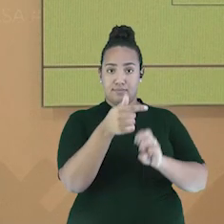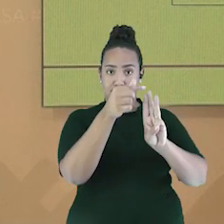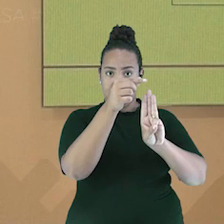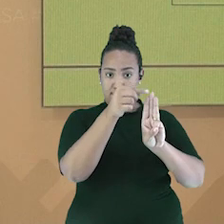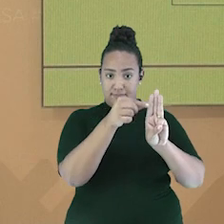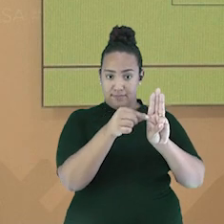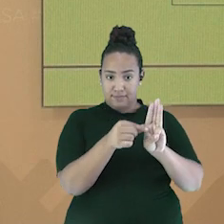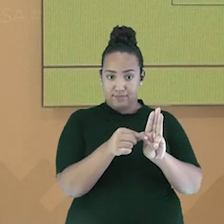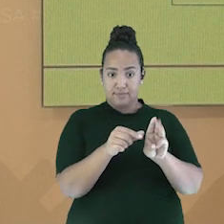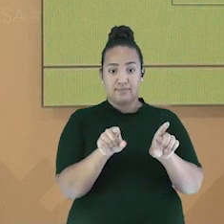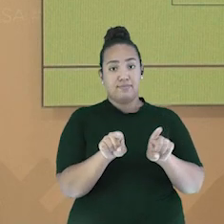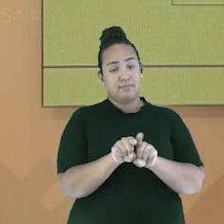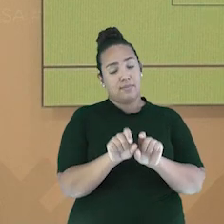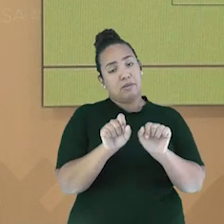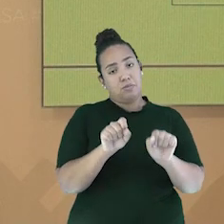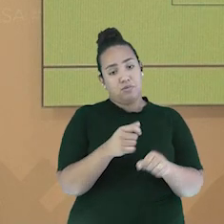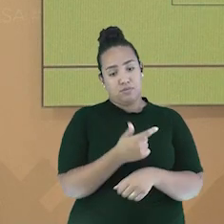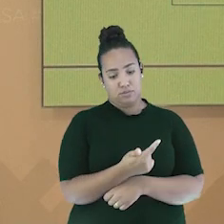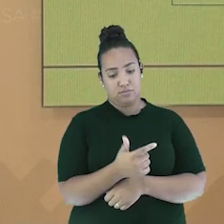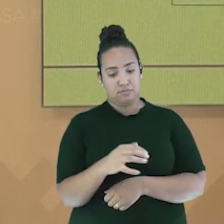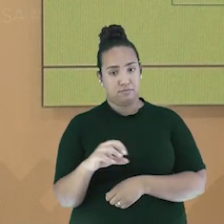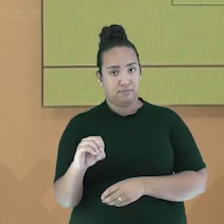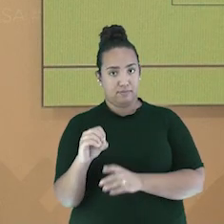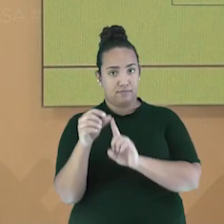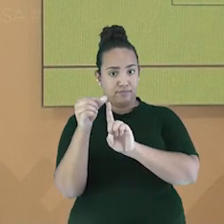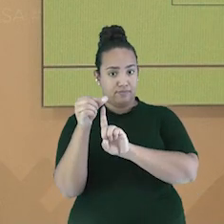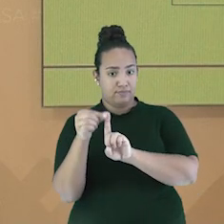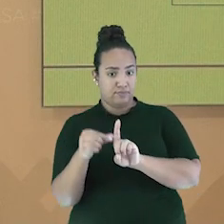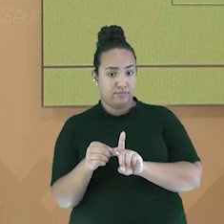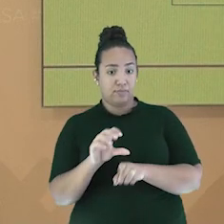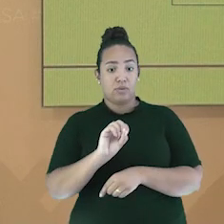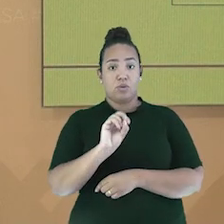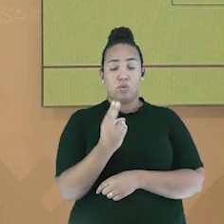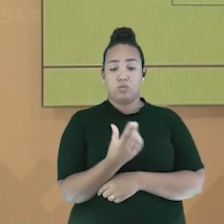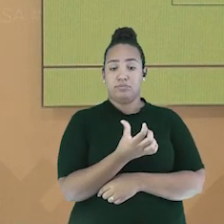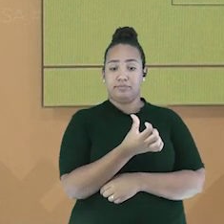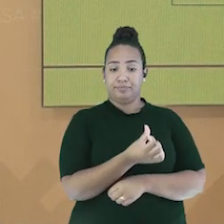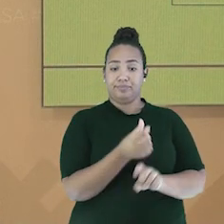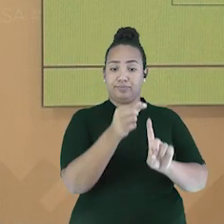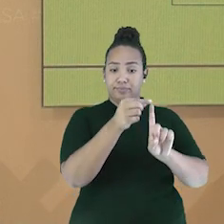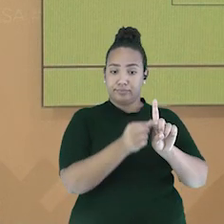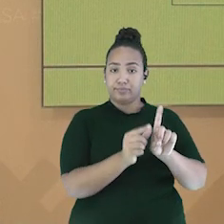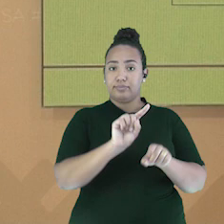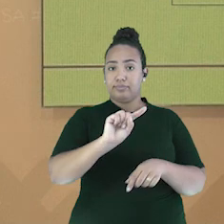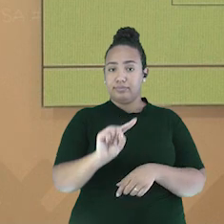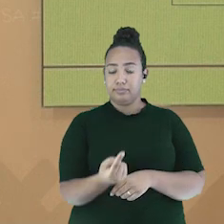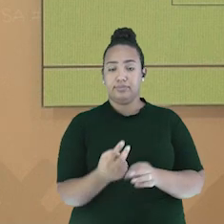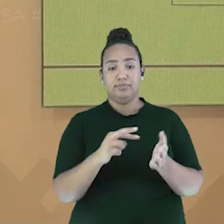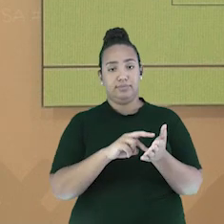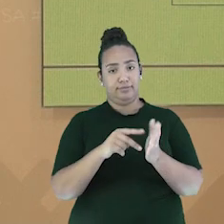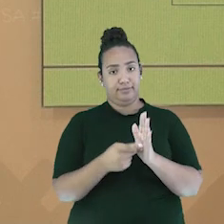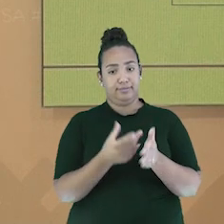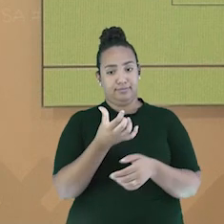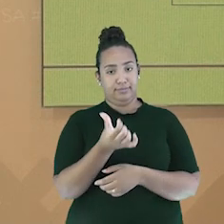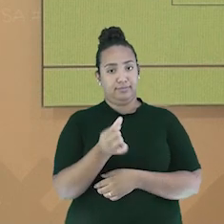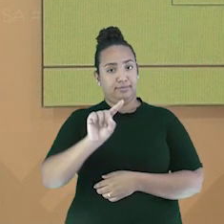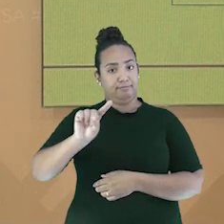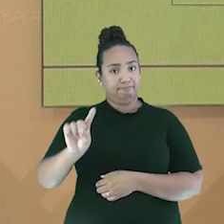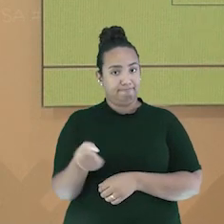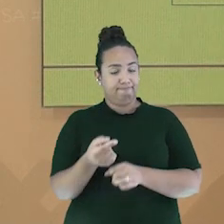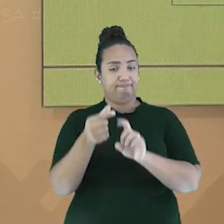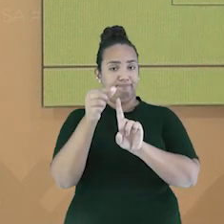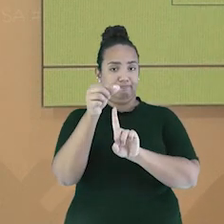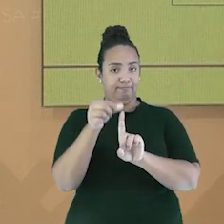resultam em 700 unidades ou seis unidades de milhar que representam 6 mil unidades